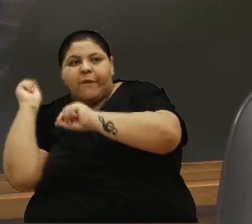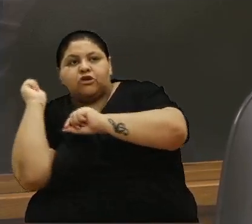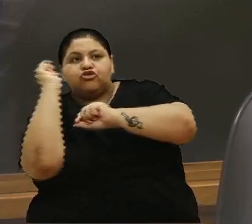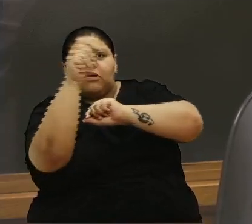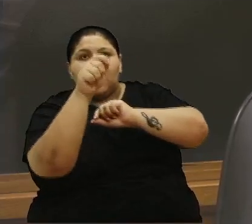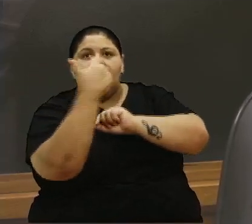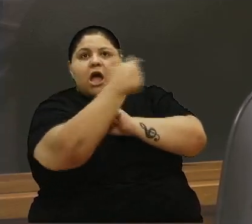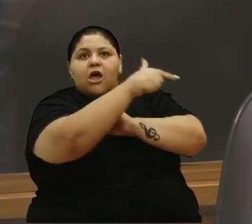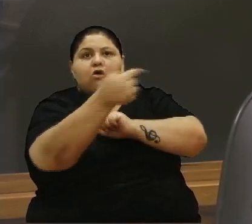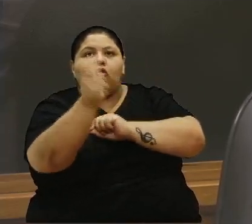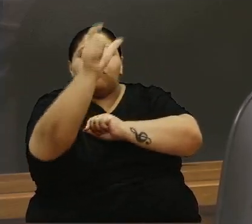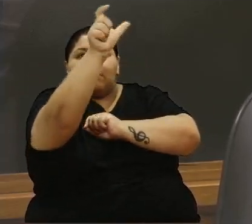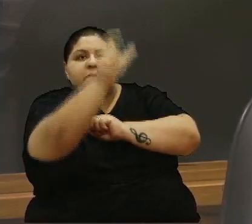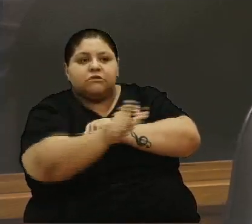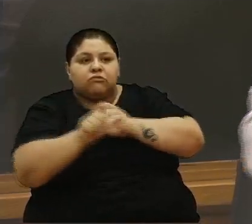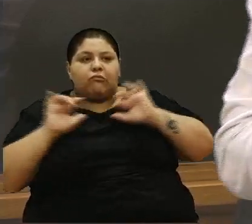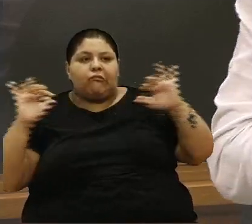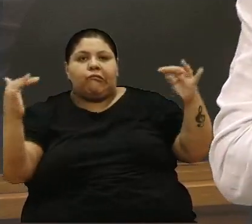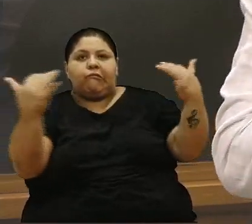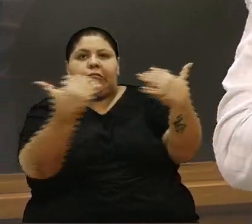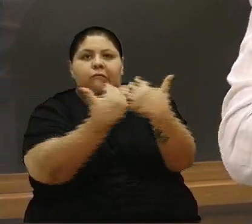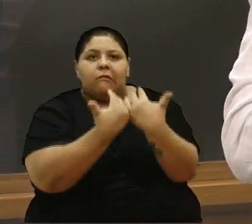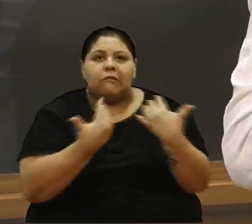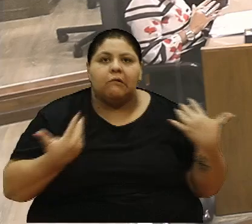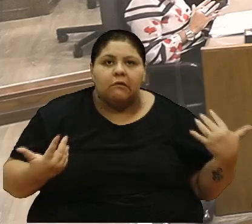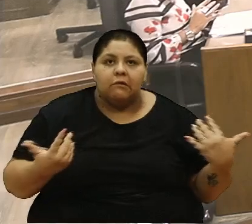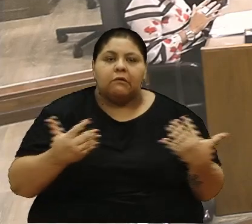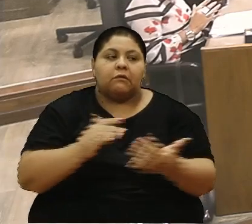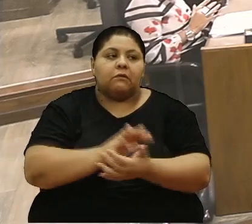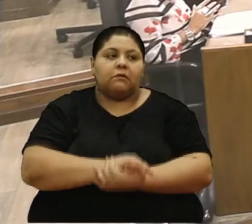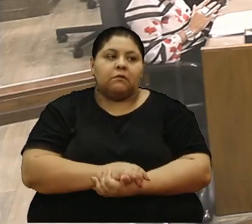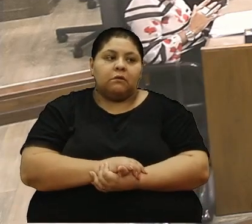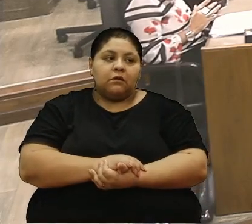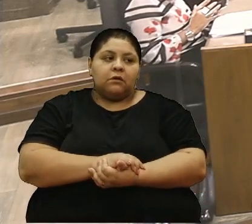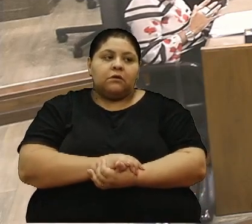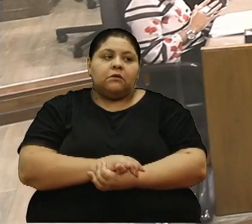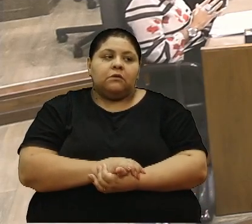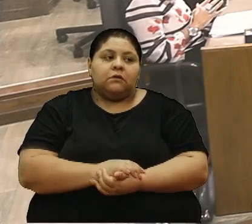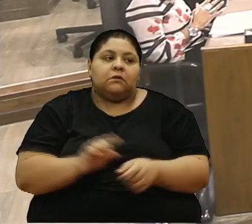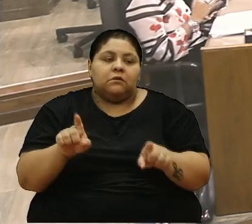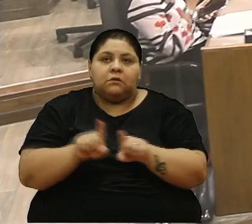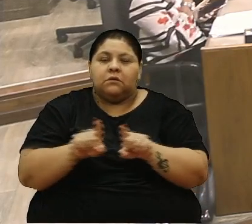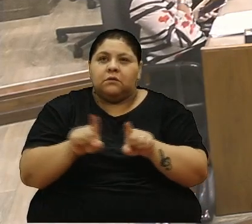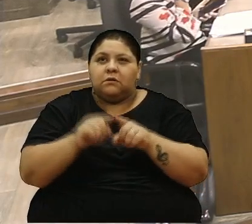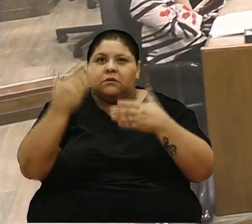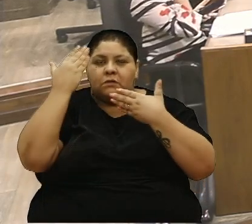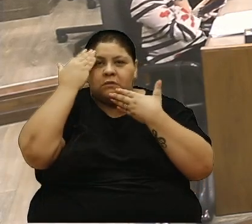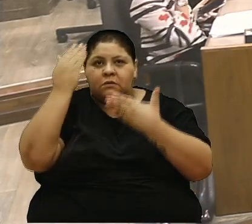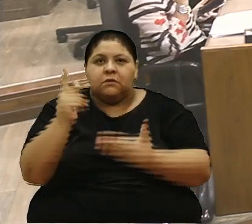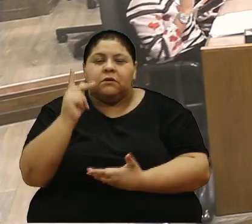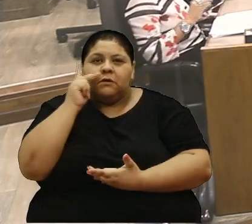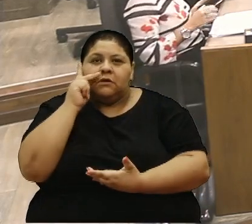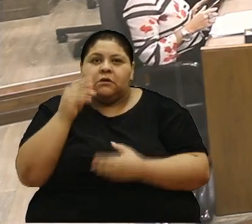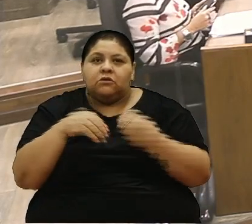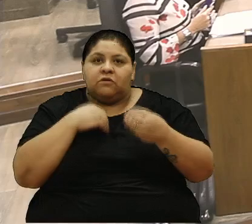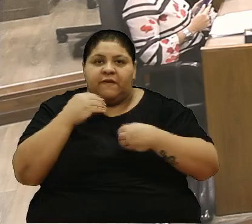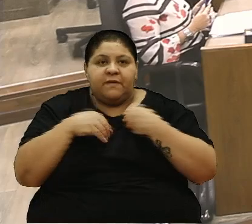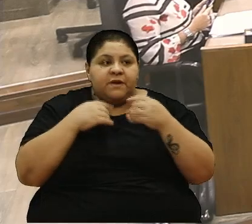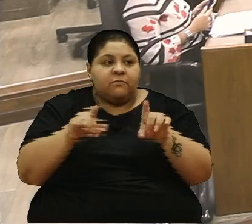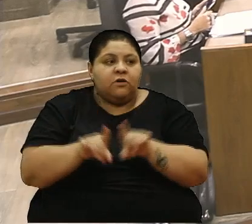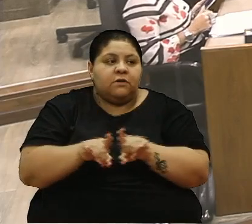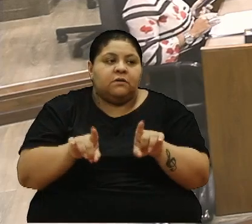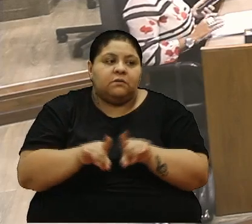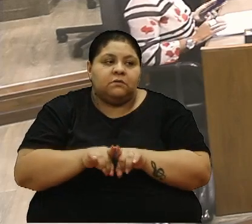atleta profissional de futebol. De imediato, sua parte, vereador Estela. Muito obrigado, vereador Cláudio. Então, me sinto